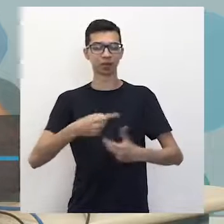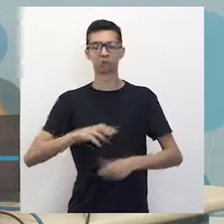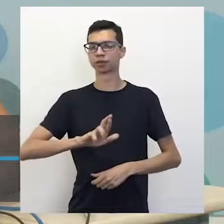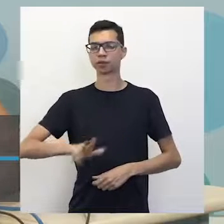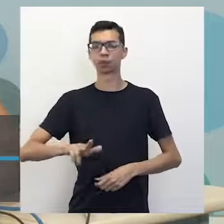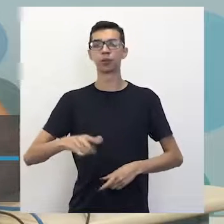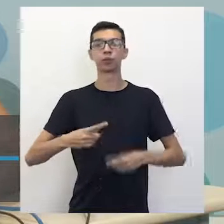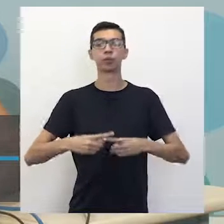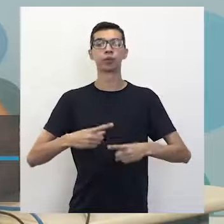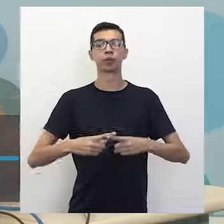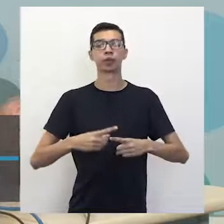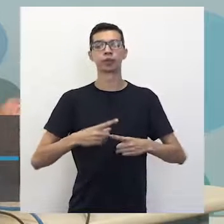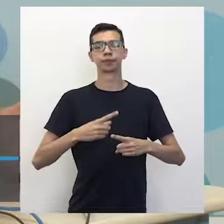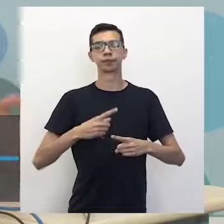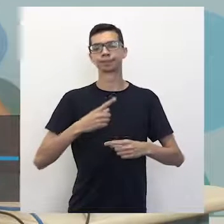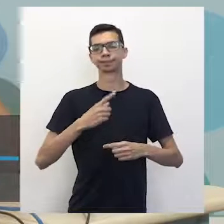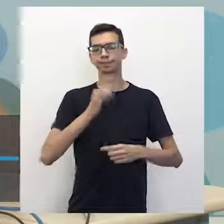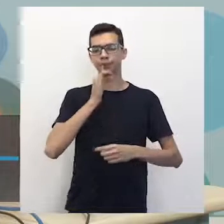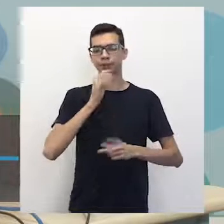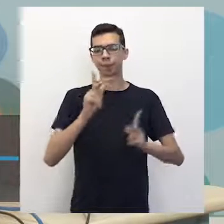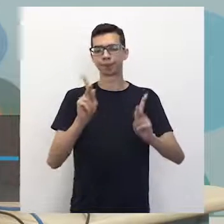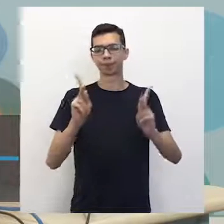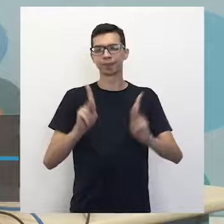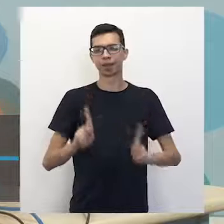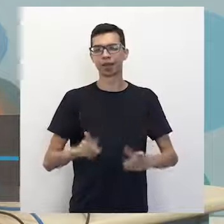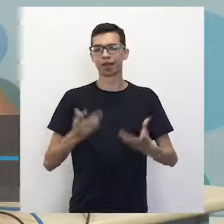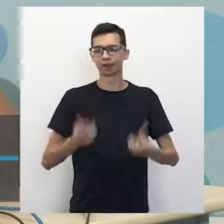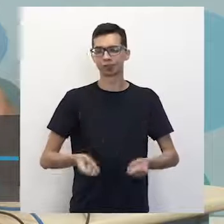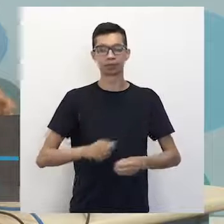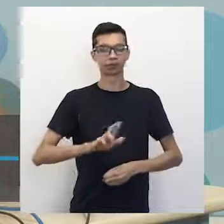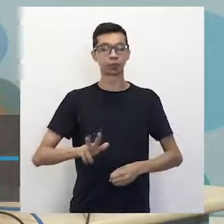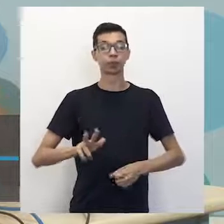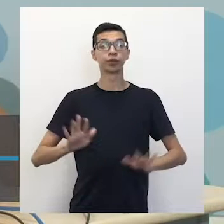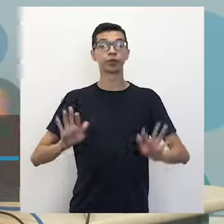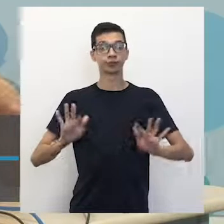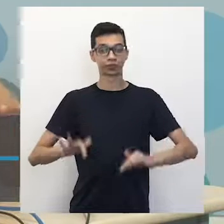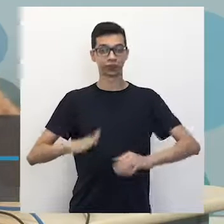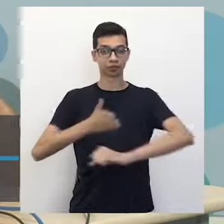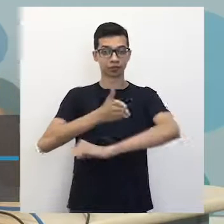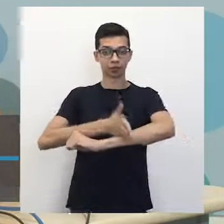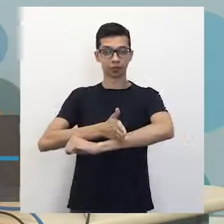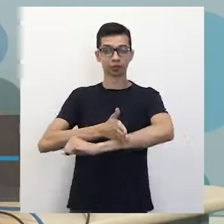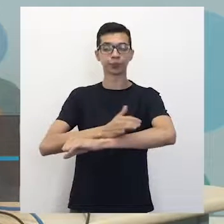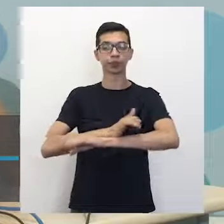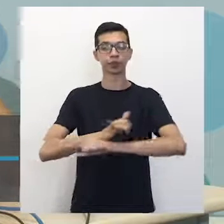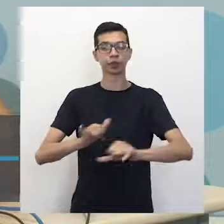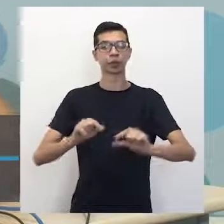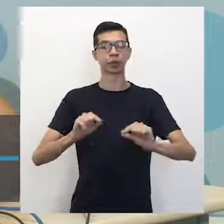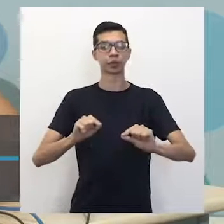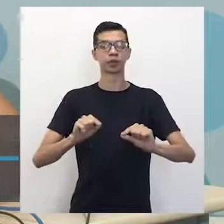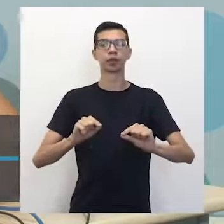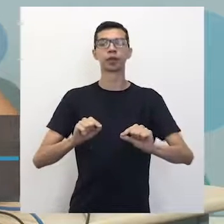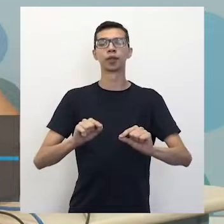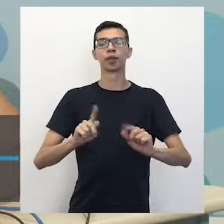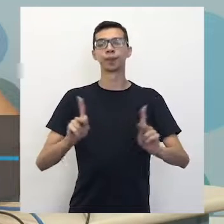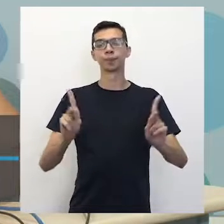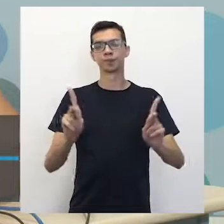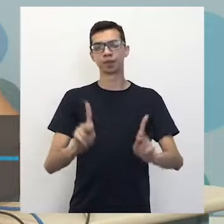forma pacífica. Principalmente no final da Idade Média, né, que a gente chama de Baixa Idade